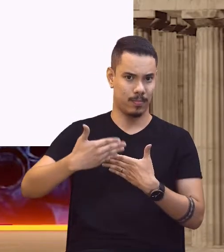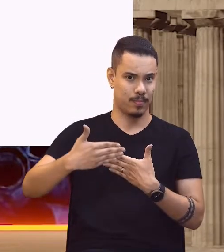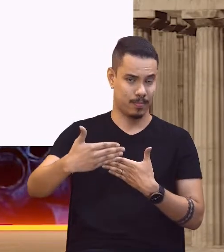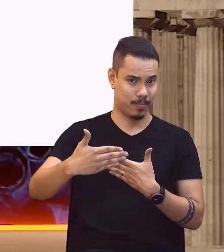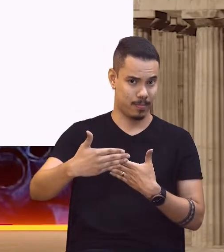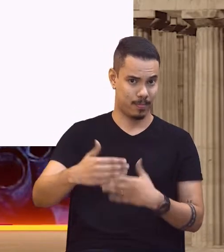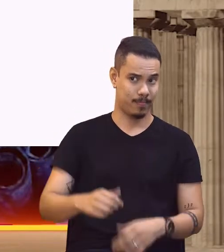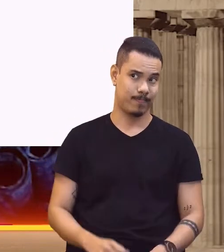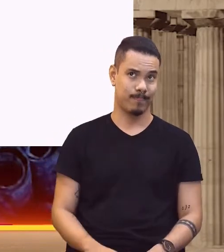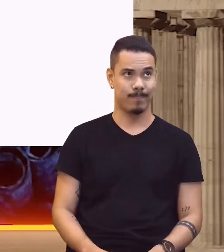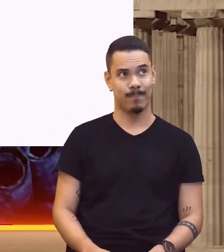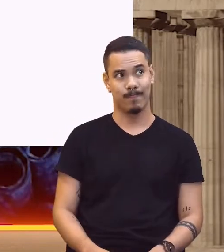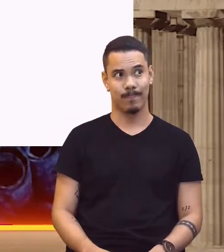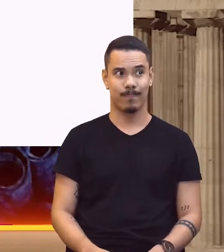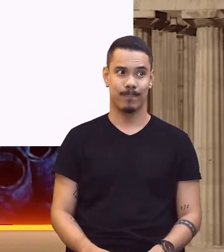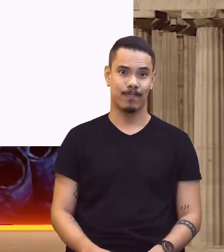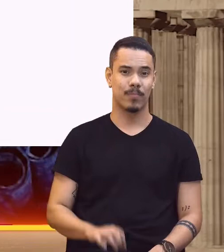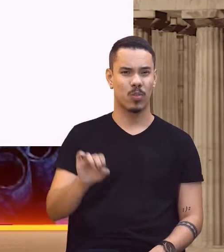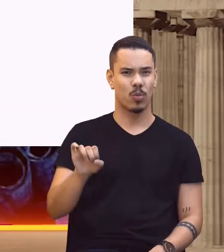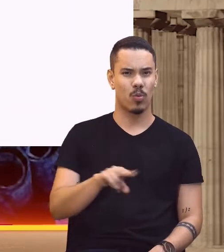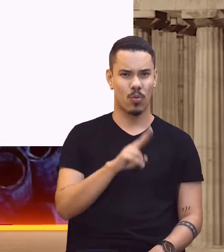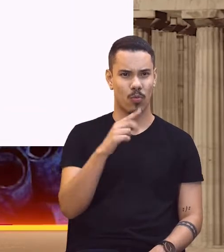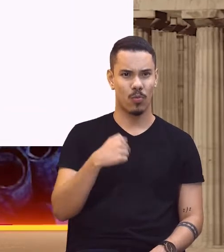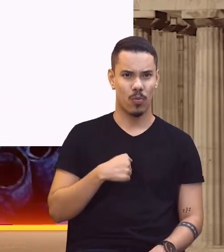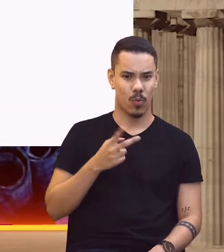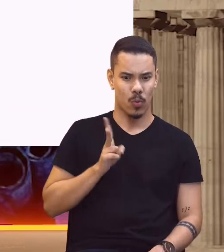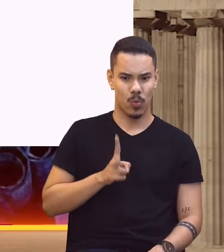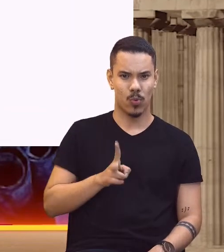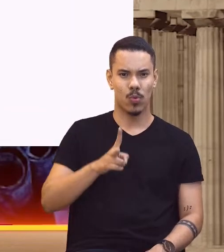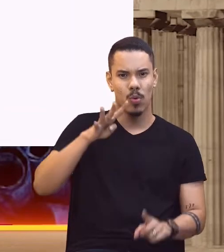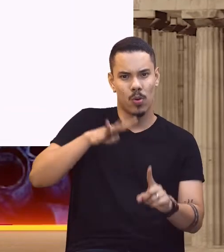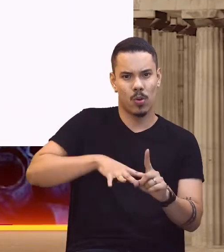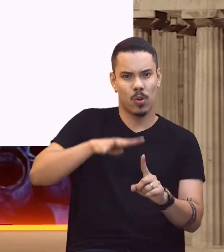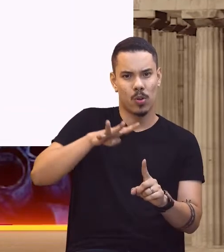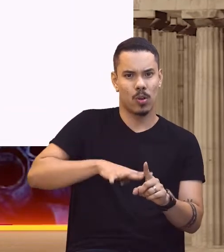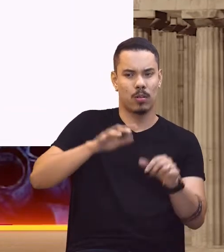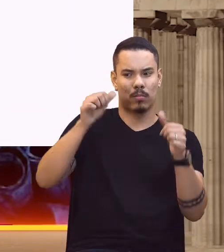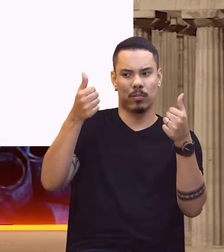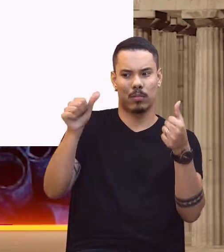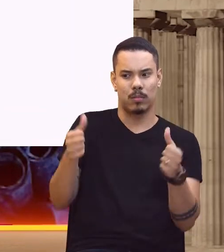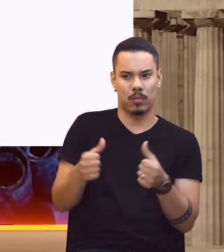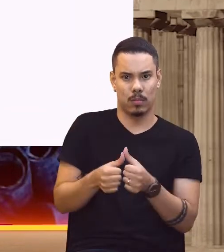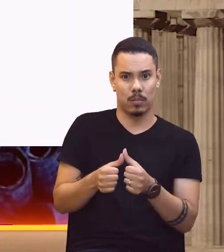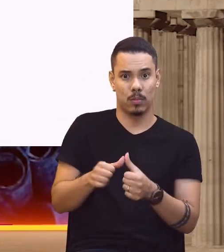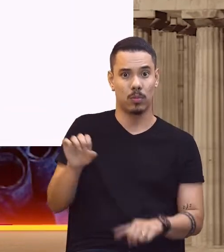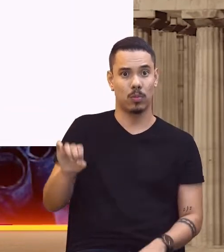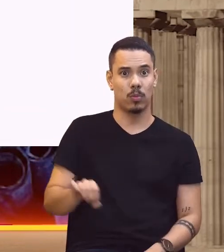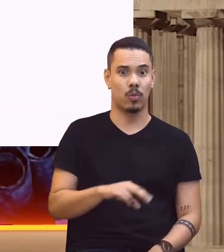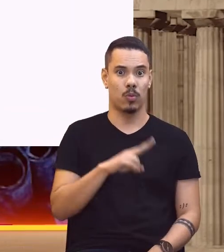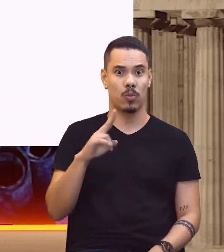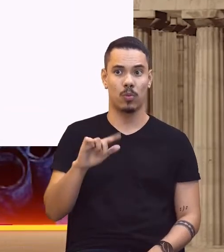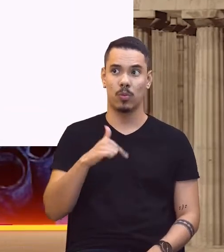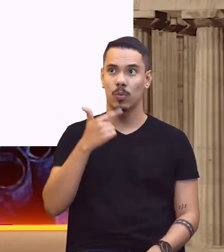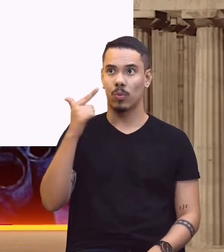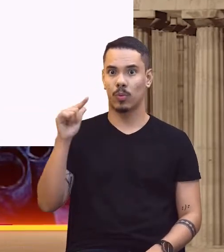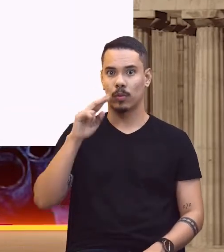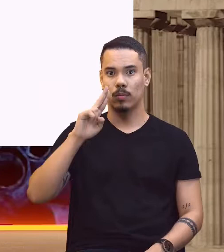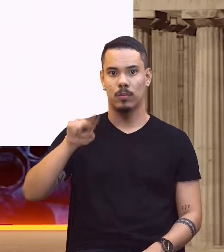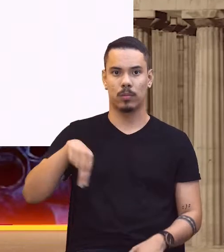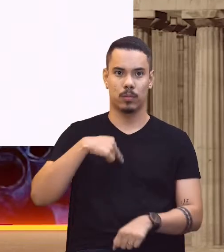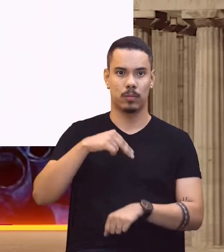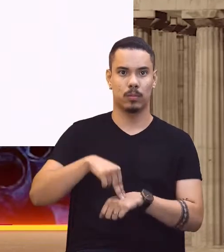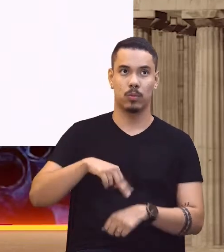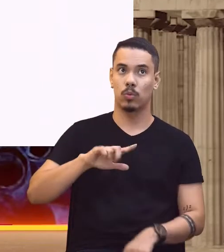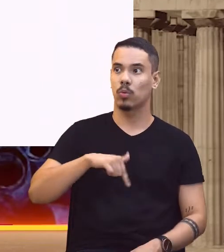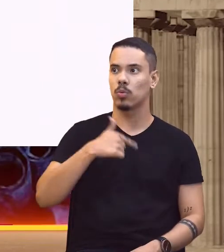vamos continuar adorando os nossos deuses? Ou será que os deuses de outras nações, de outros